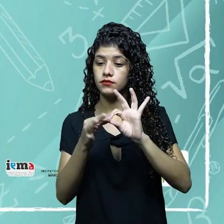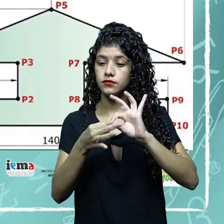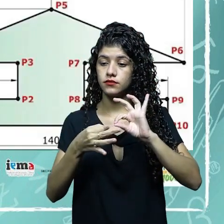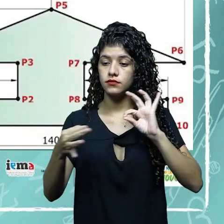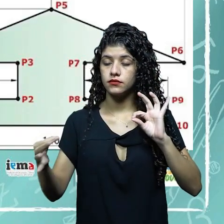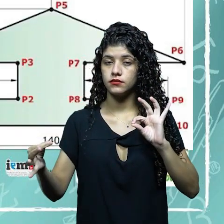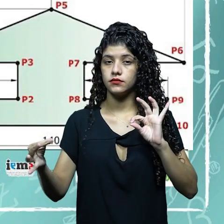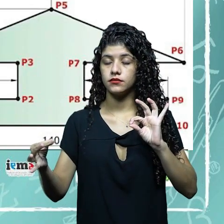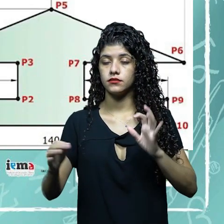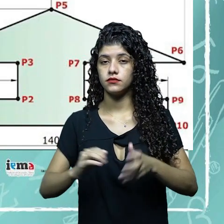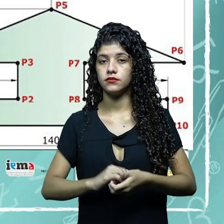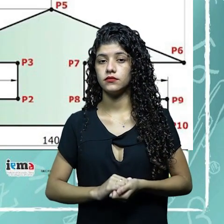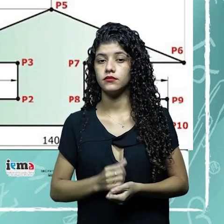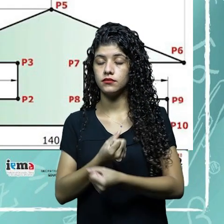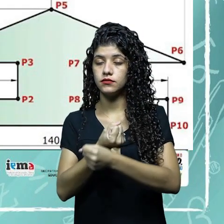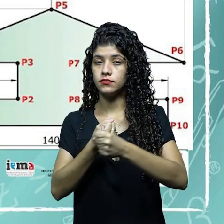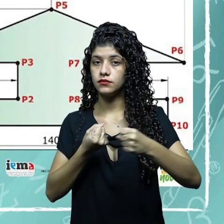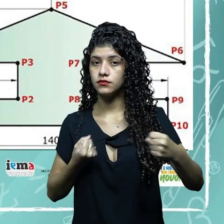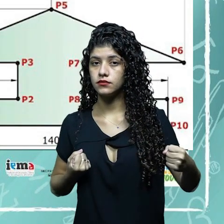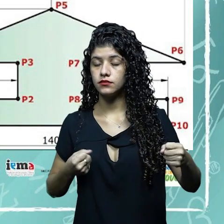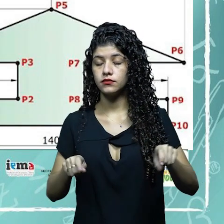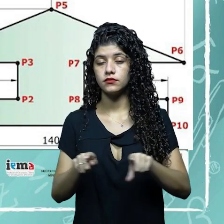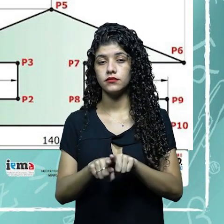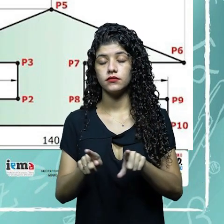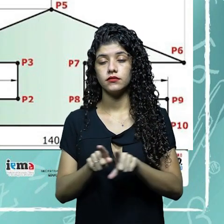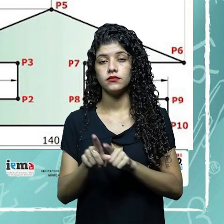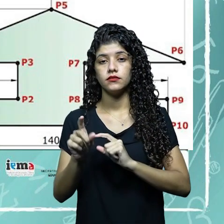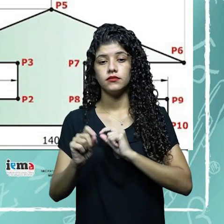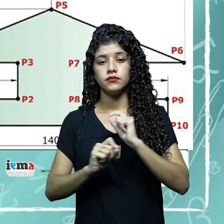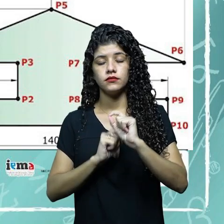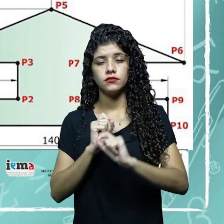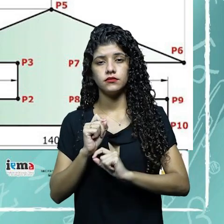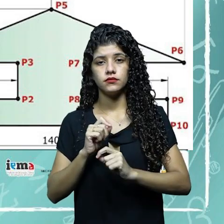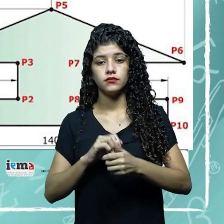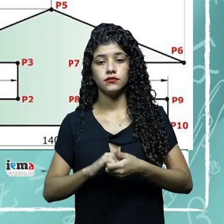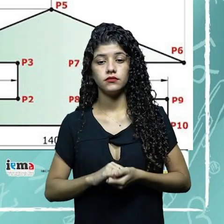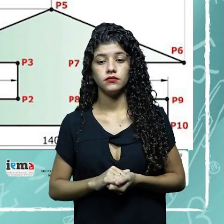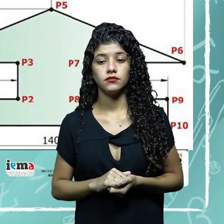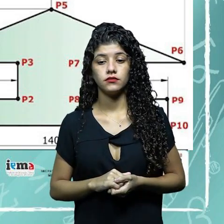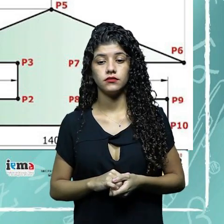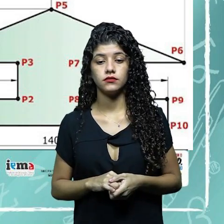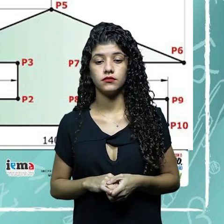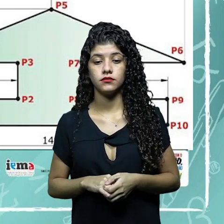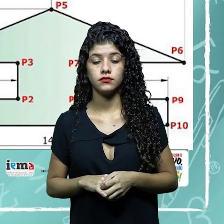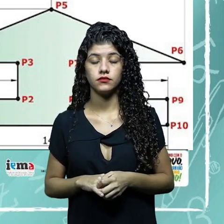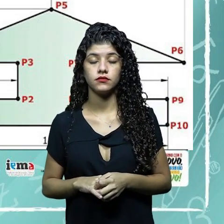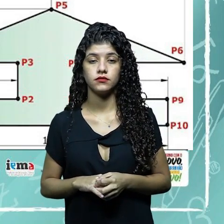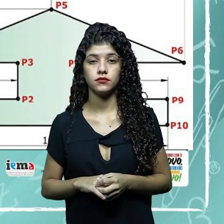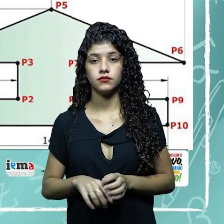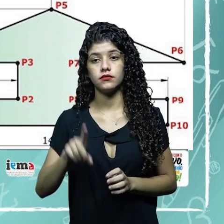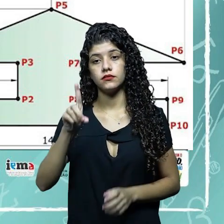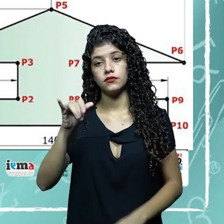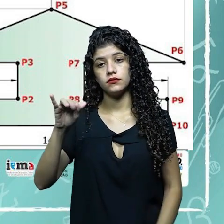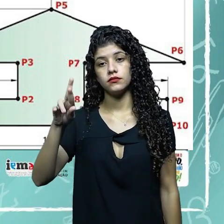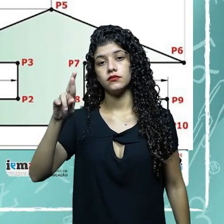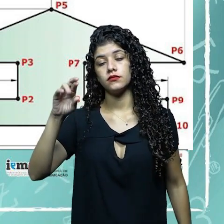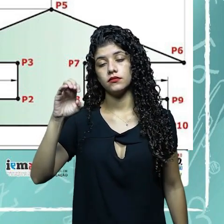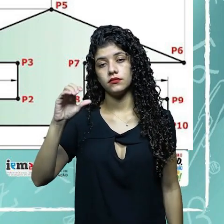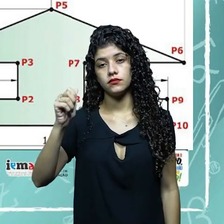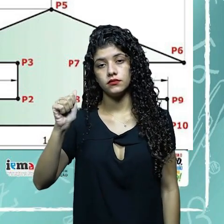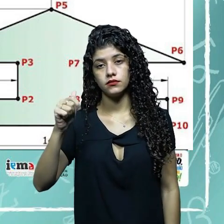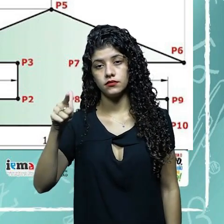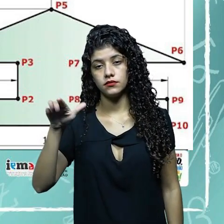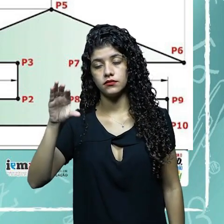medidas. E levar em consideração a direção, que é os sinais, né? Se